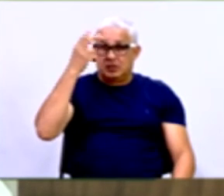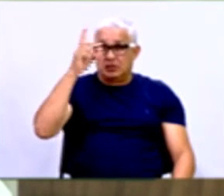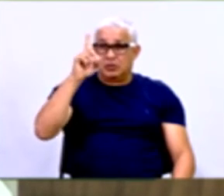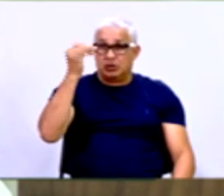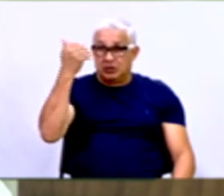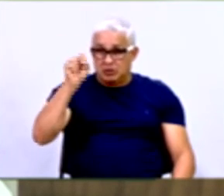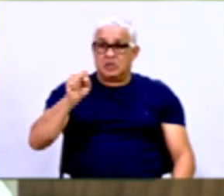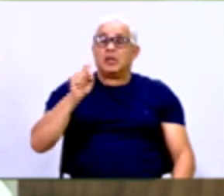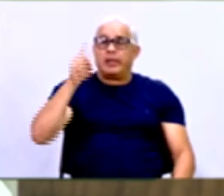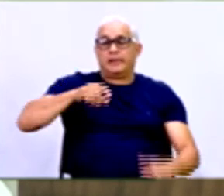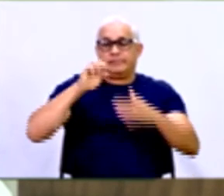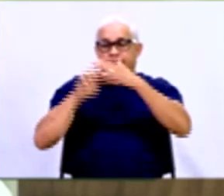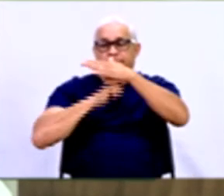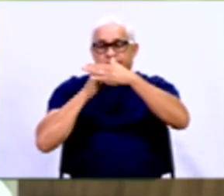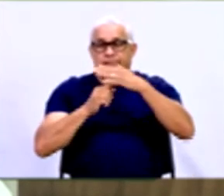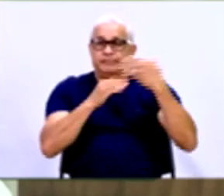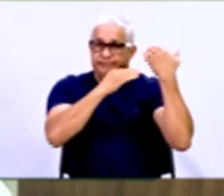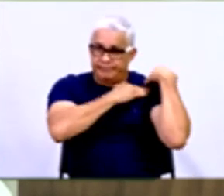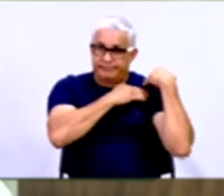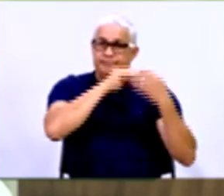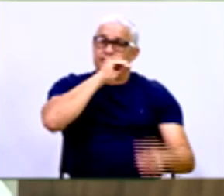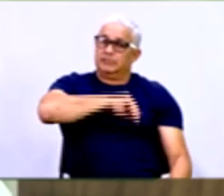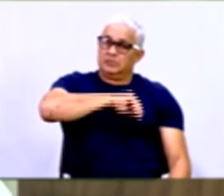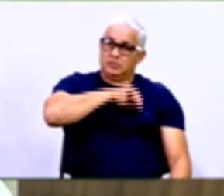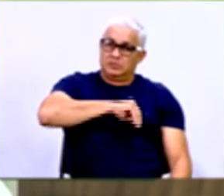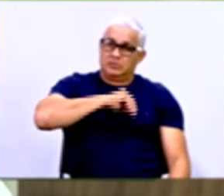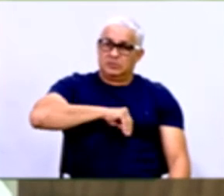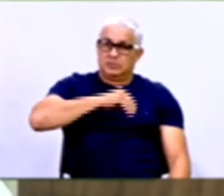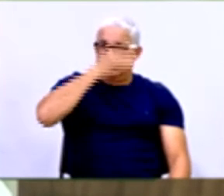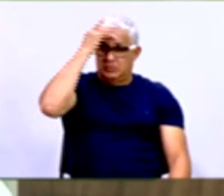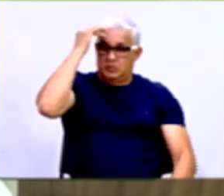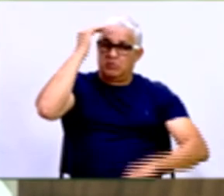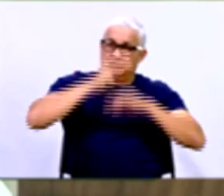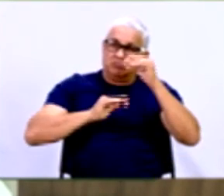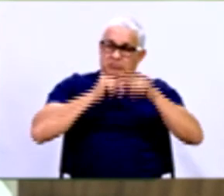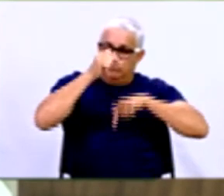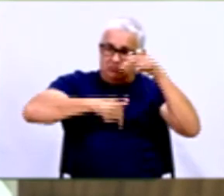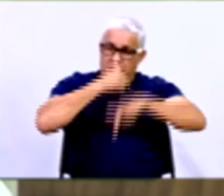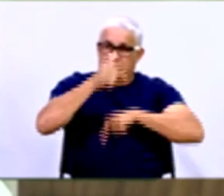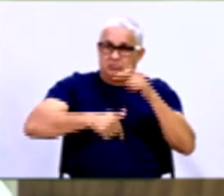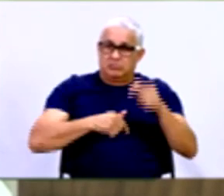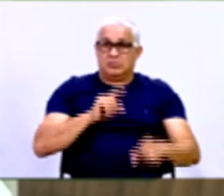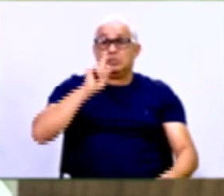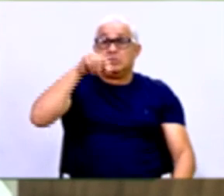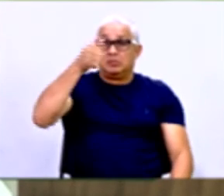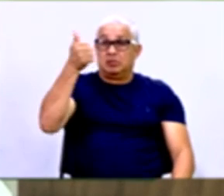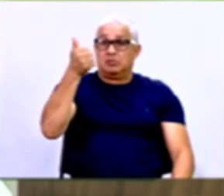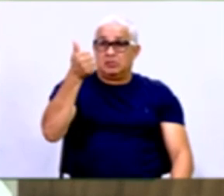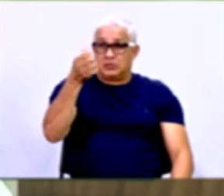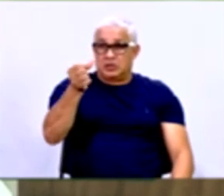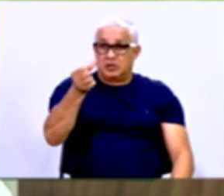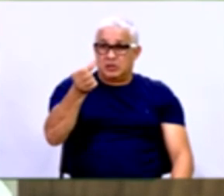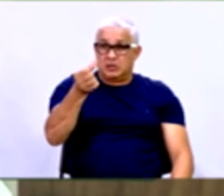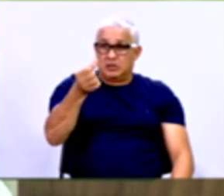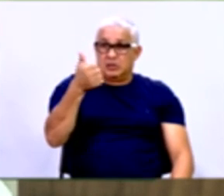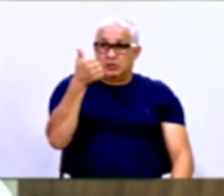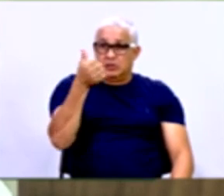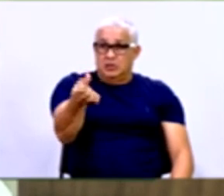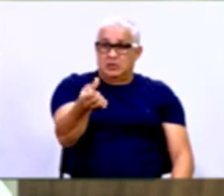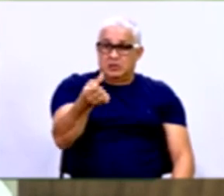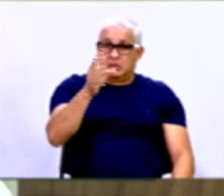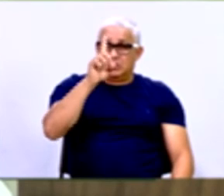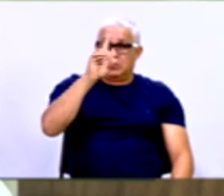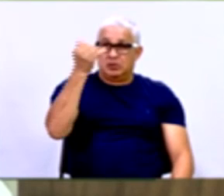deverá custear o salário do empregado. A partir do 15º dia, ou seja, no 16º dia